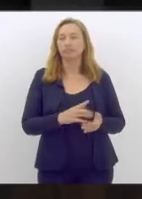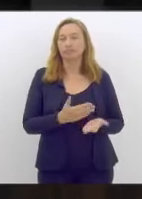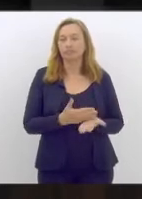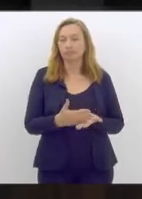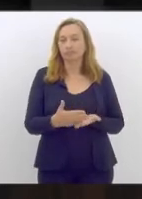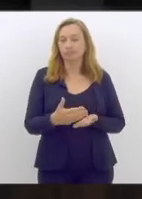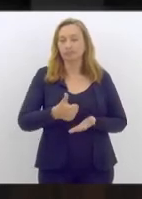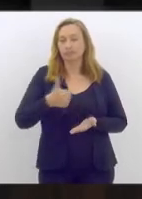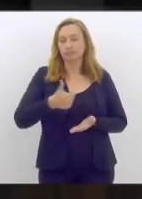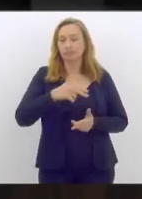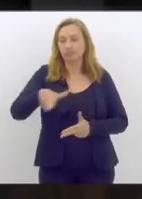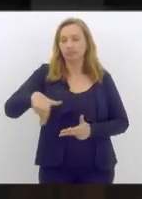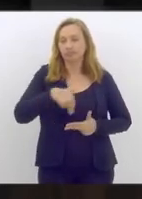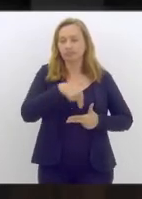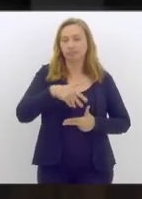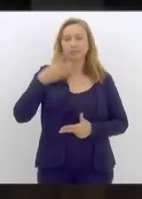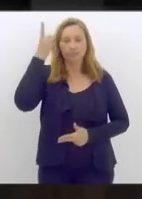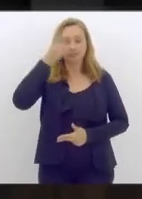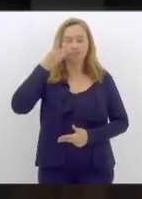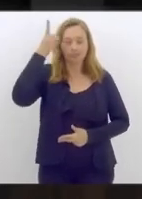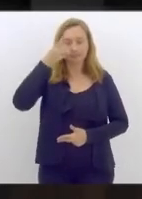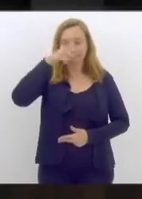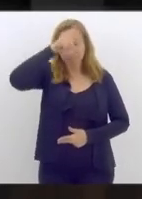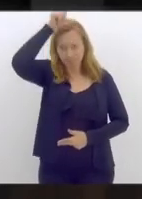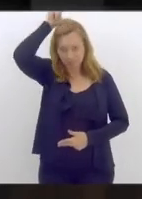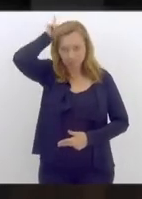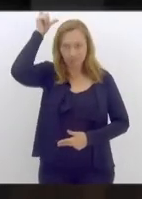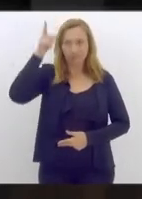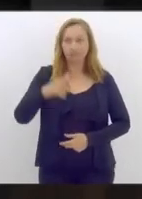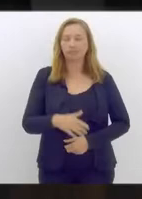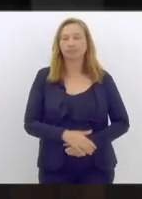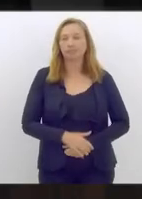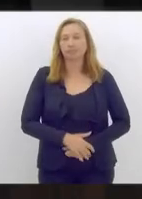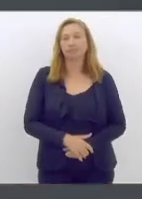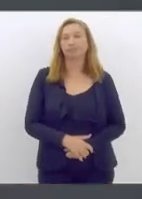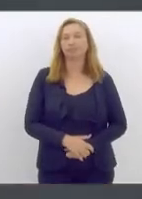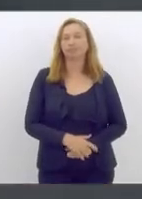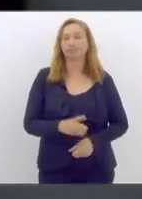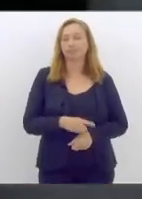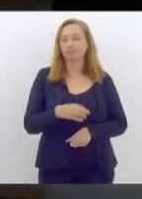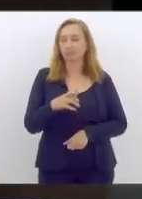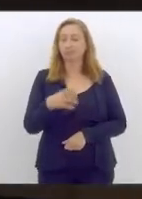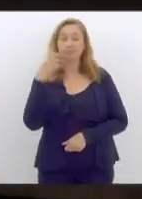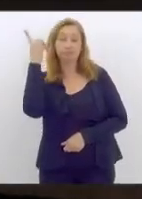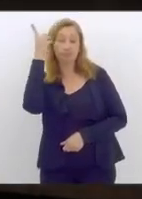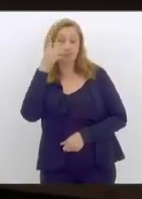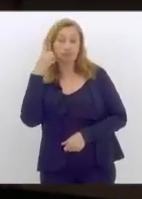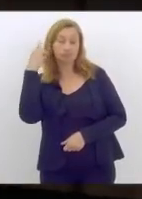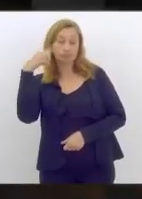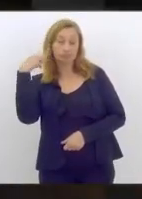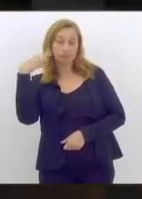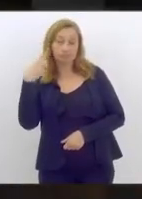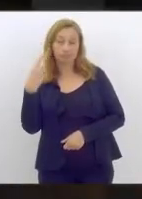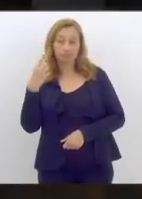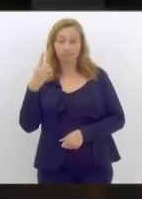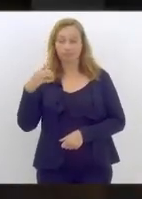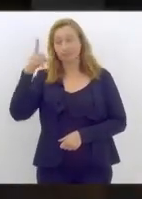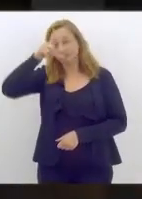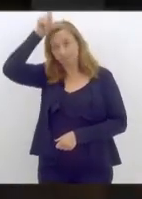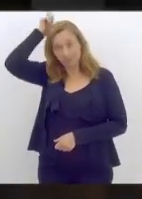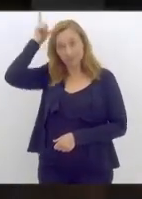primeiro escrito é o próprio Dr e Deputado Luiz Paulo vossa excelência tem